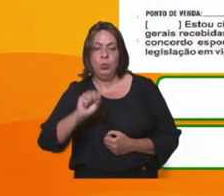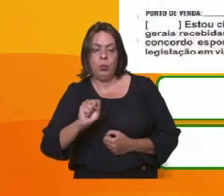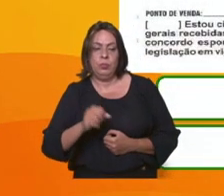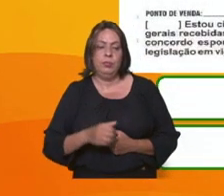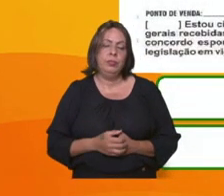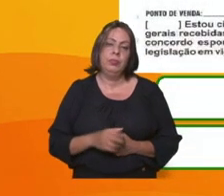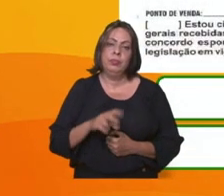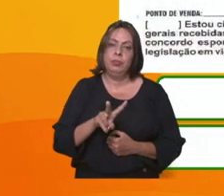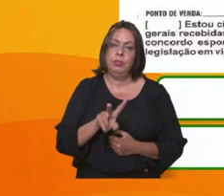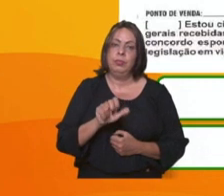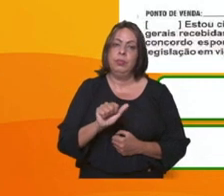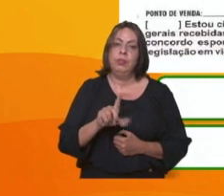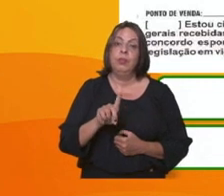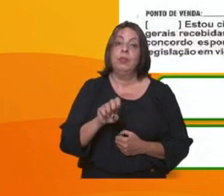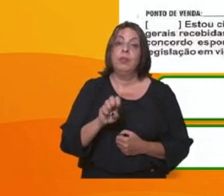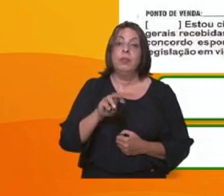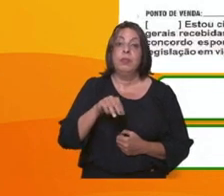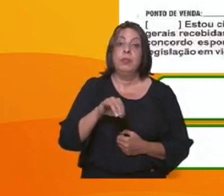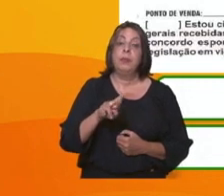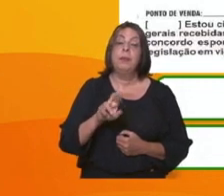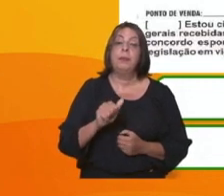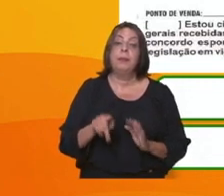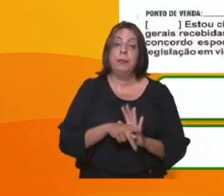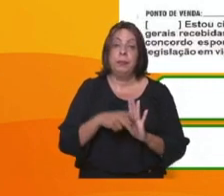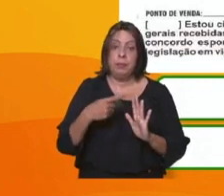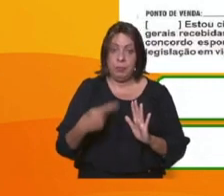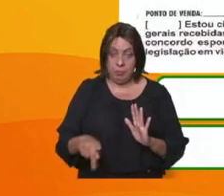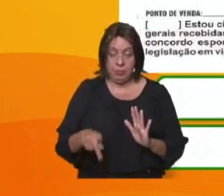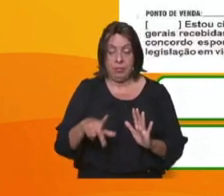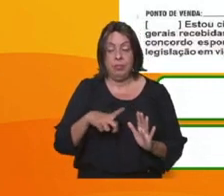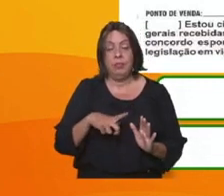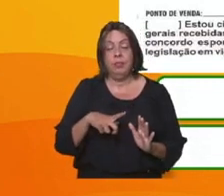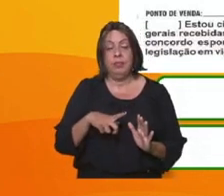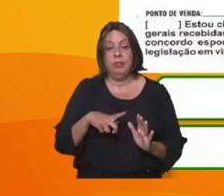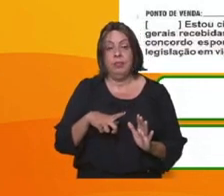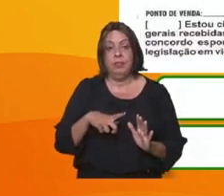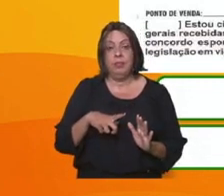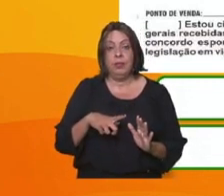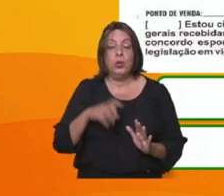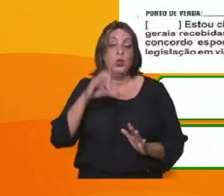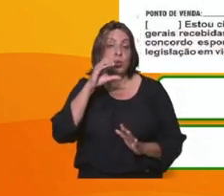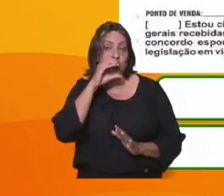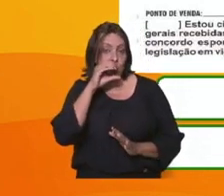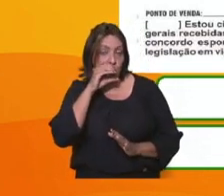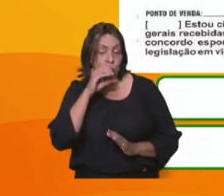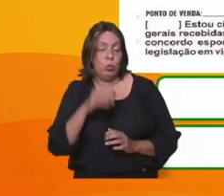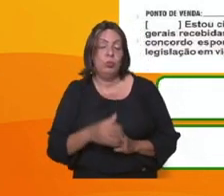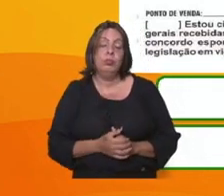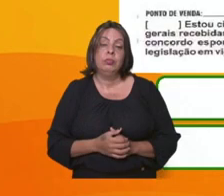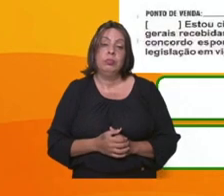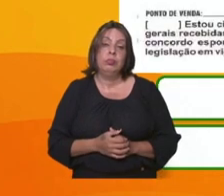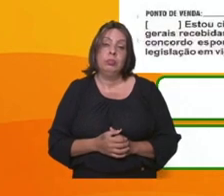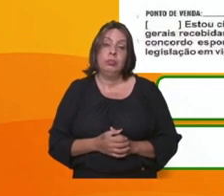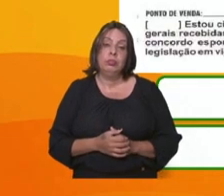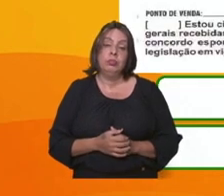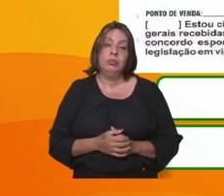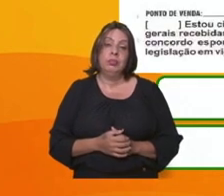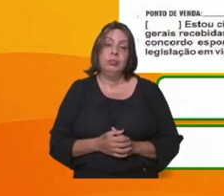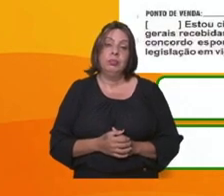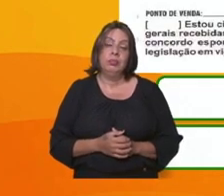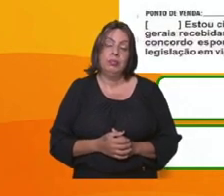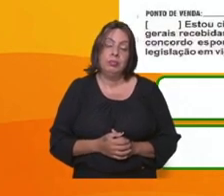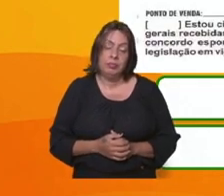038148, Valdemir dos Santos, do Parque dos Faróis. Alô, Nossa Senhora do Socorro, adquiriu aí no Armarinho Teles,